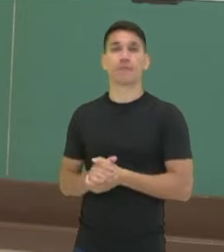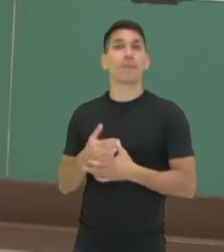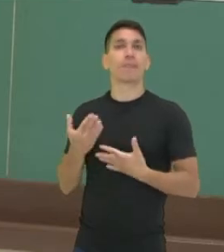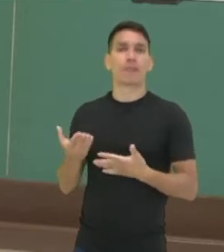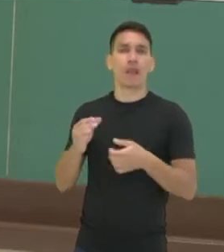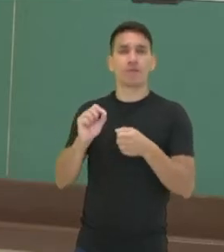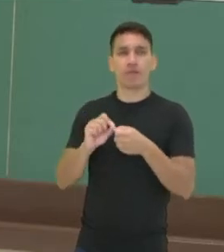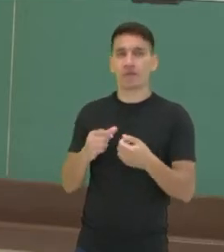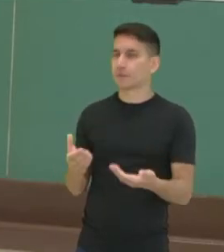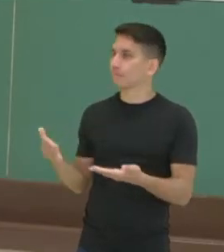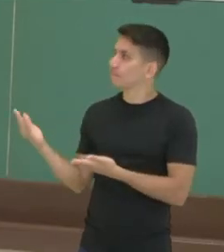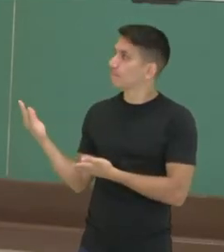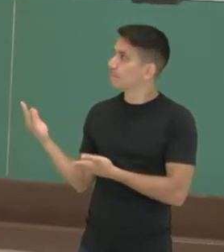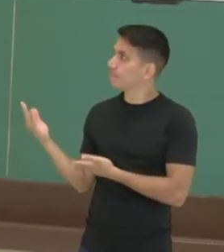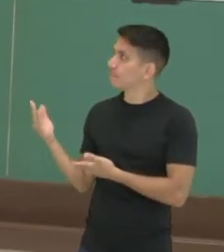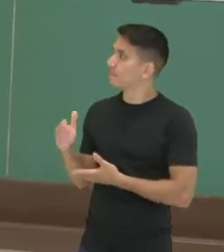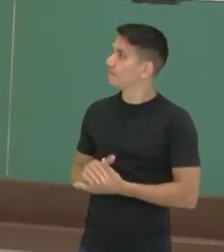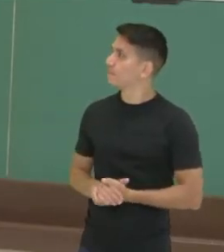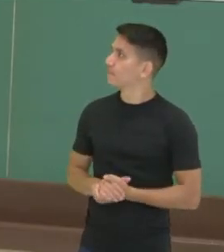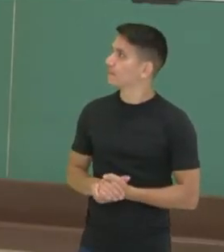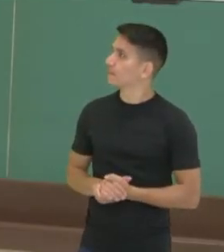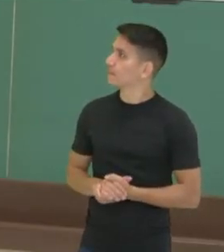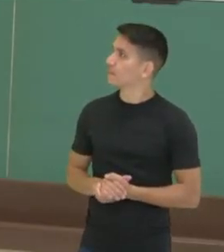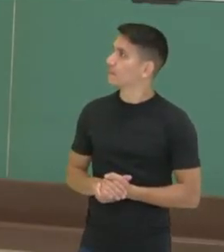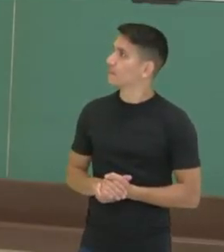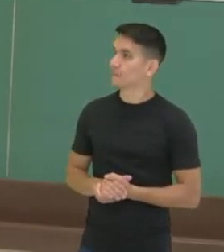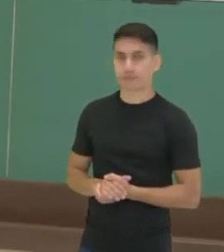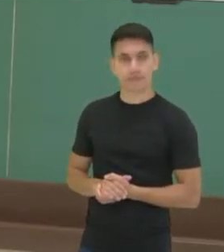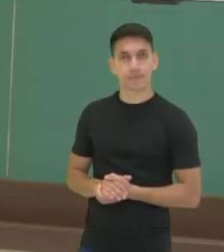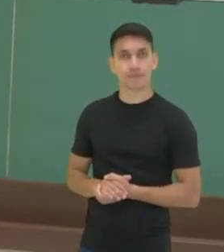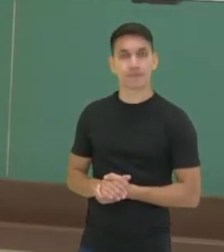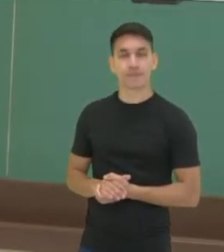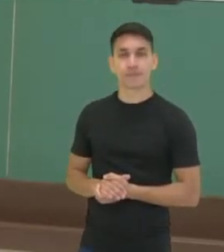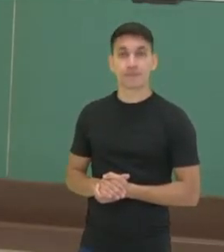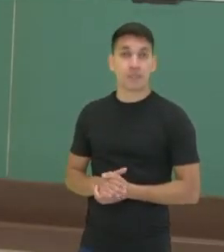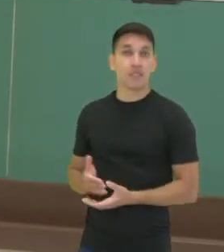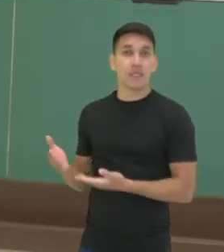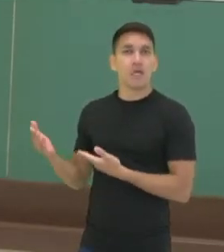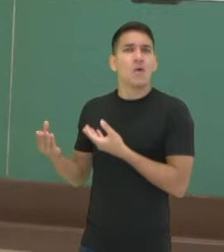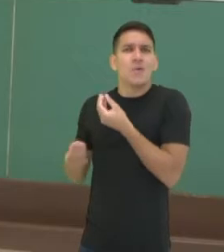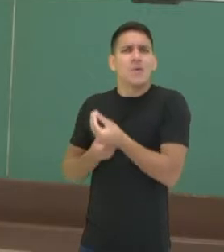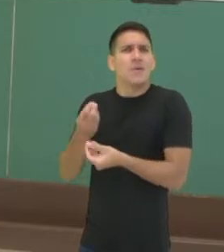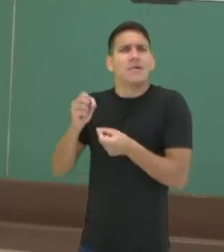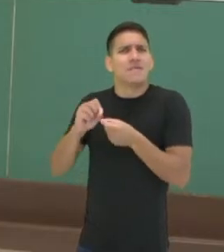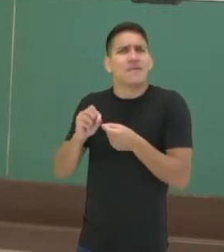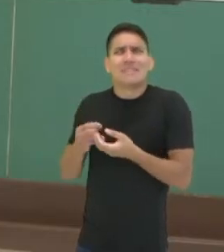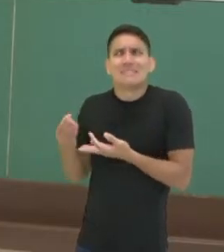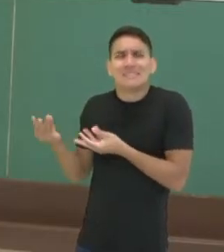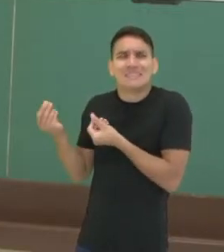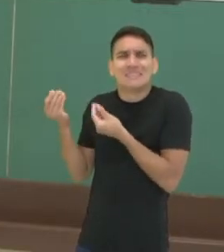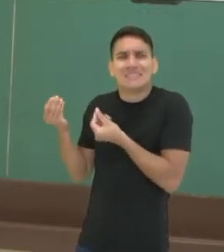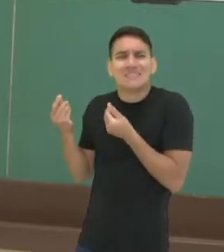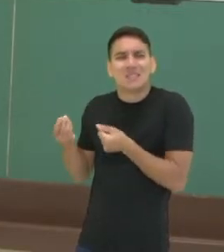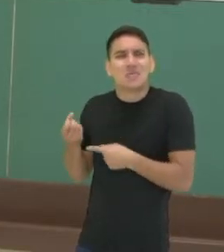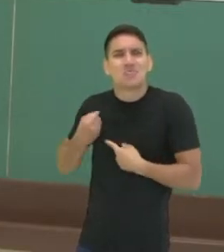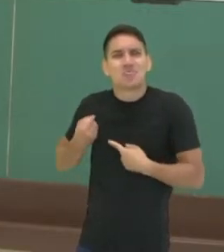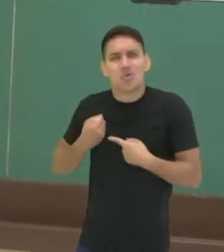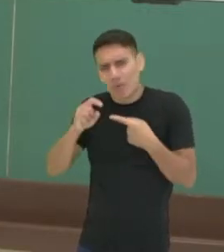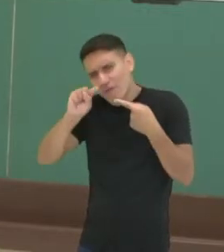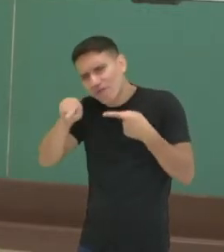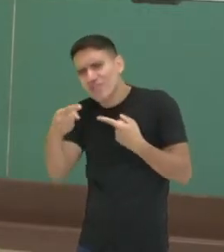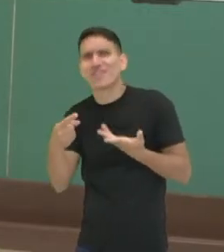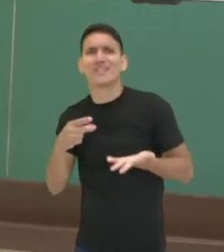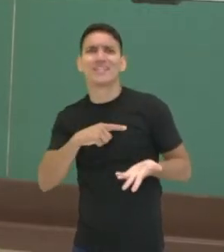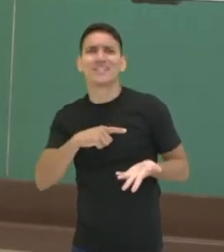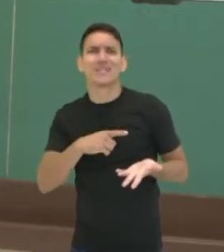montar essa divisão, ó, 54,6 e dividir por 3. Mas como será que a gente divide um número com uma vírgula? Como será que a gente